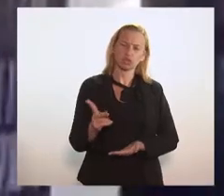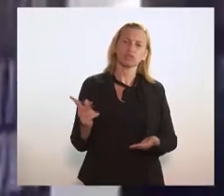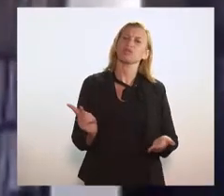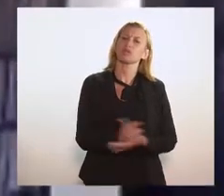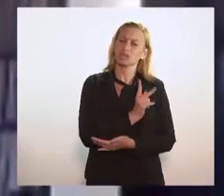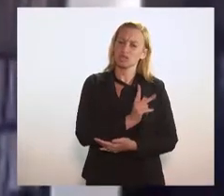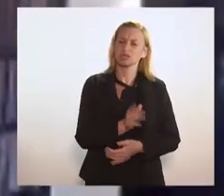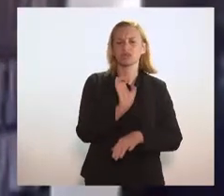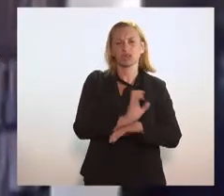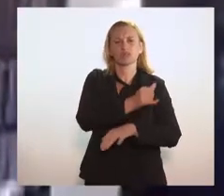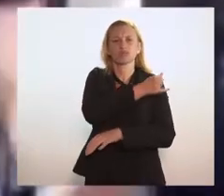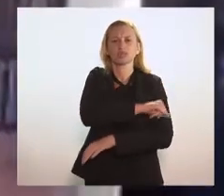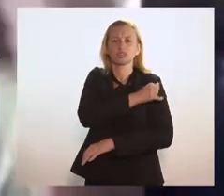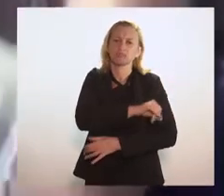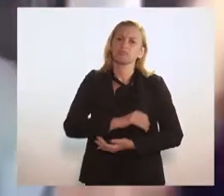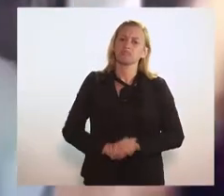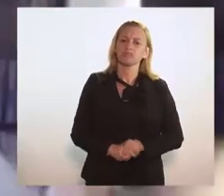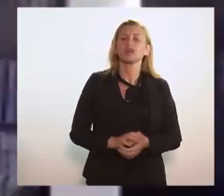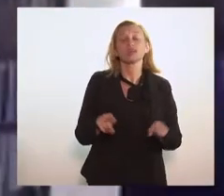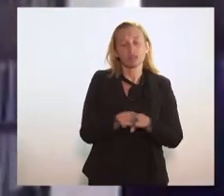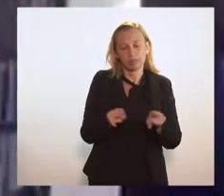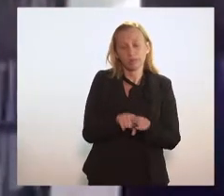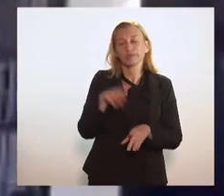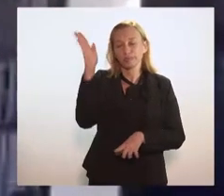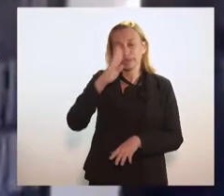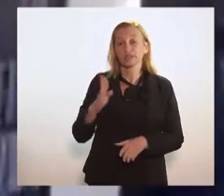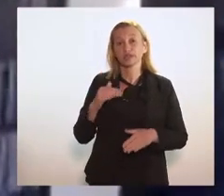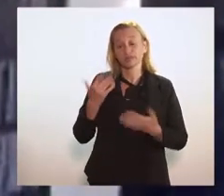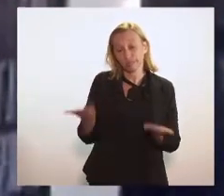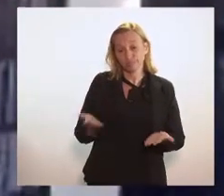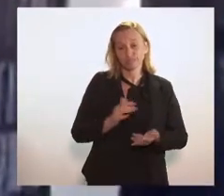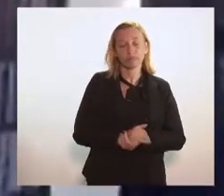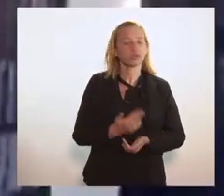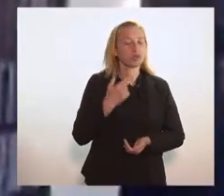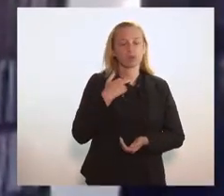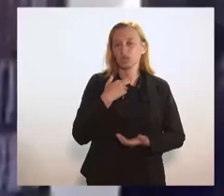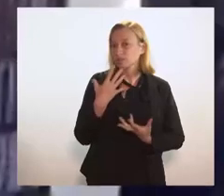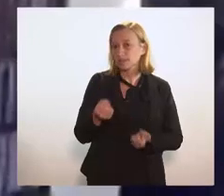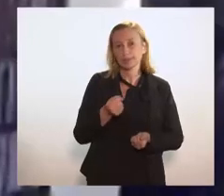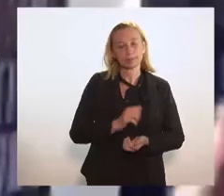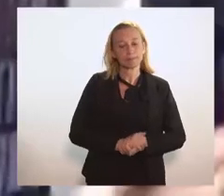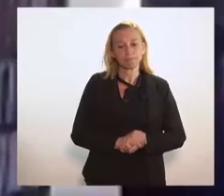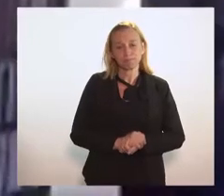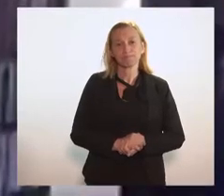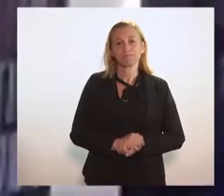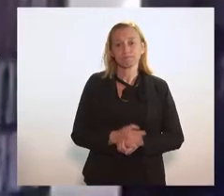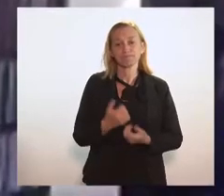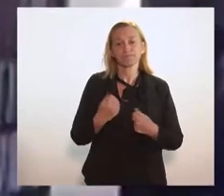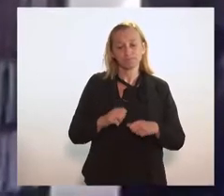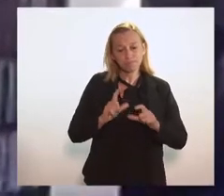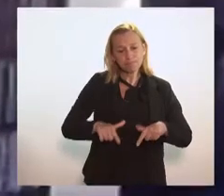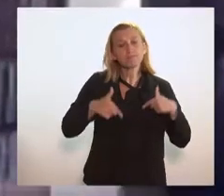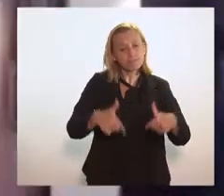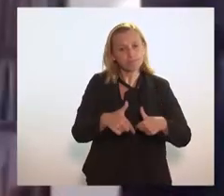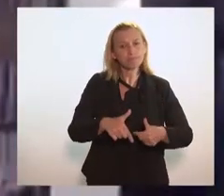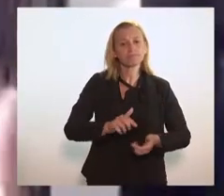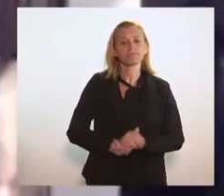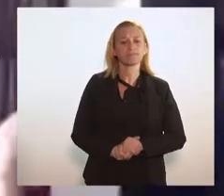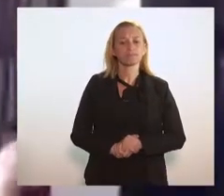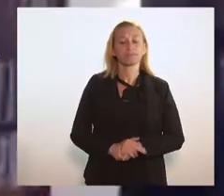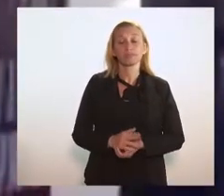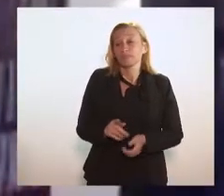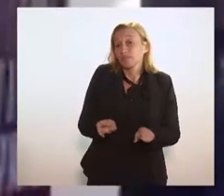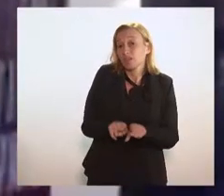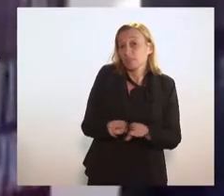acontecendo no estado do Rio de Janeiro e também no Brasil como um todo. Não podemos de forma alguma, temos que tomar alguma providência. Não adianta